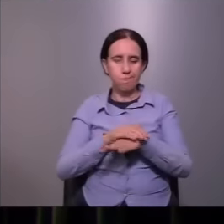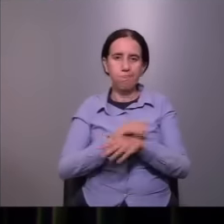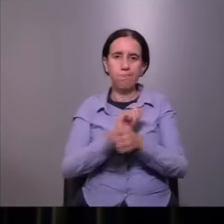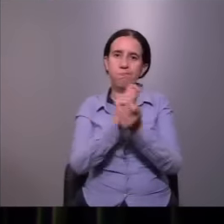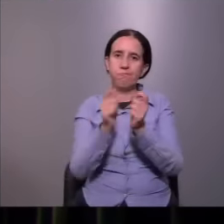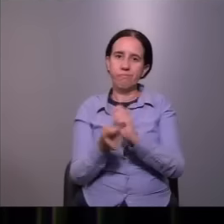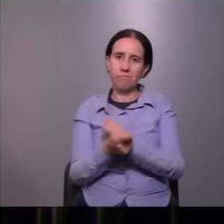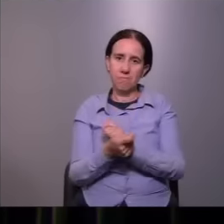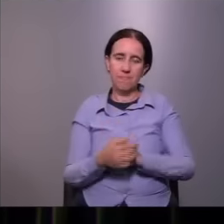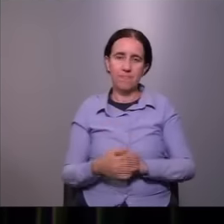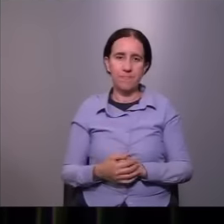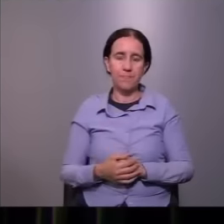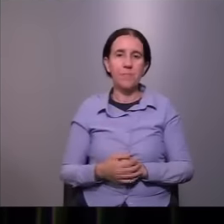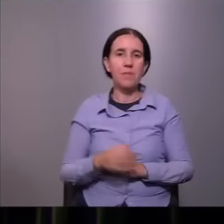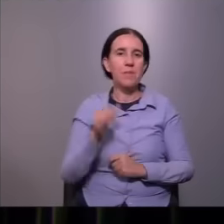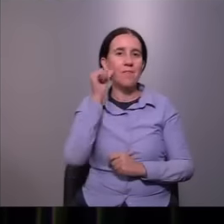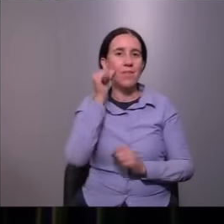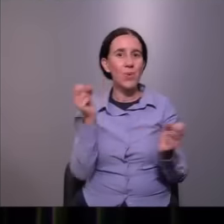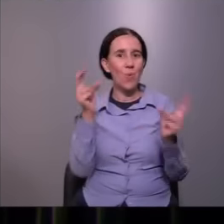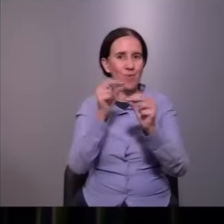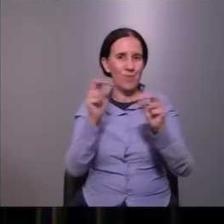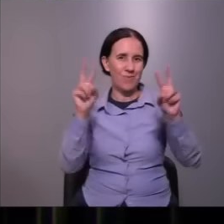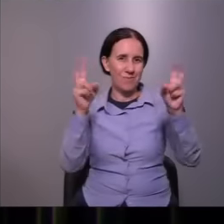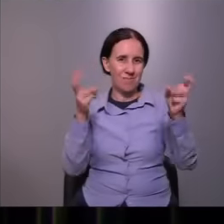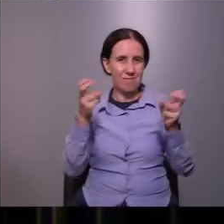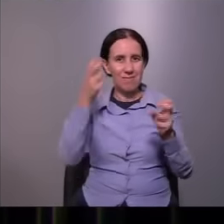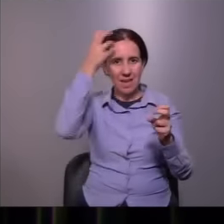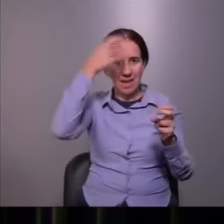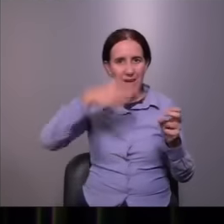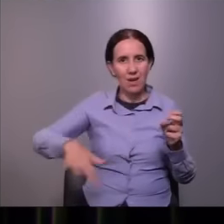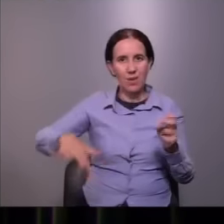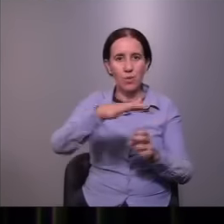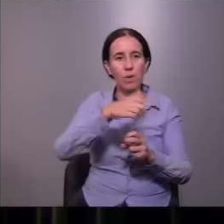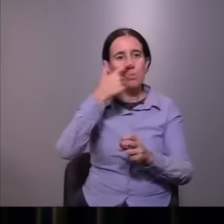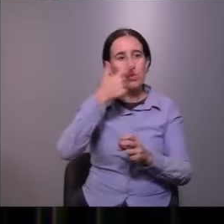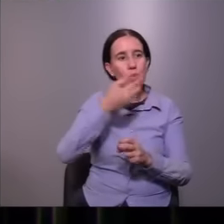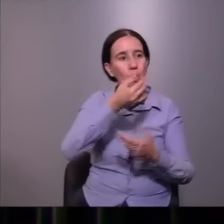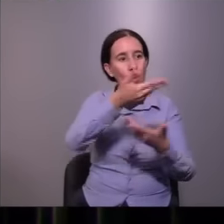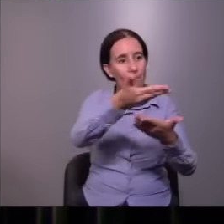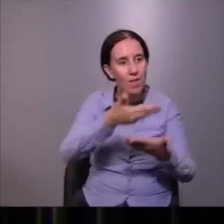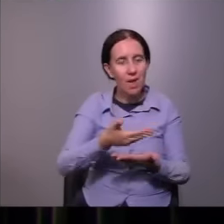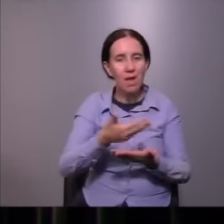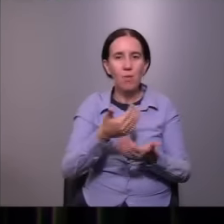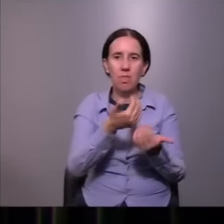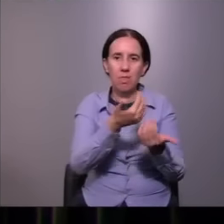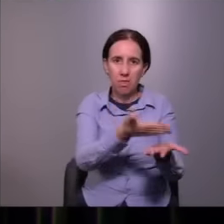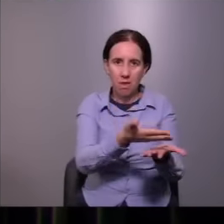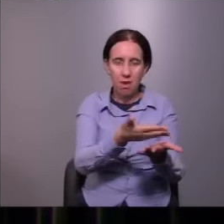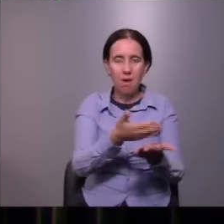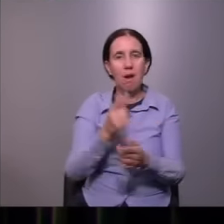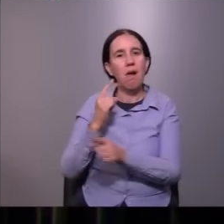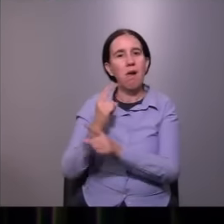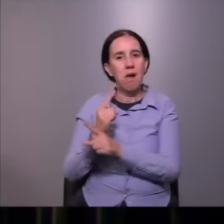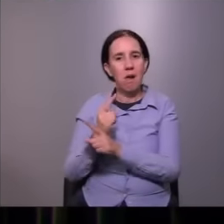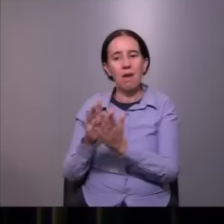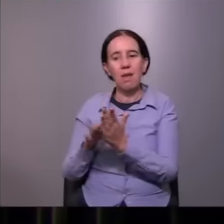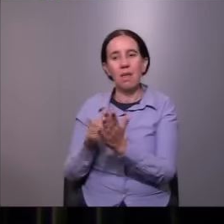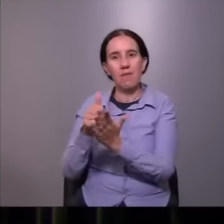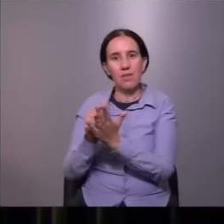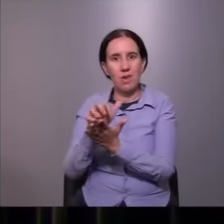fruto da nossa oração e também fruto da nossa conversão. O vinho novo do